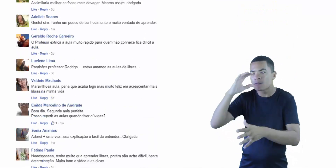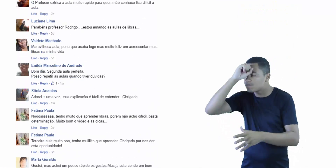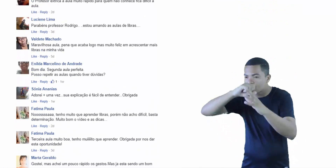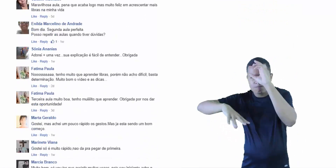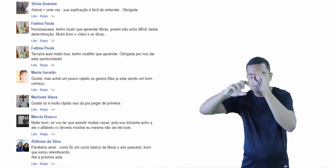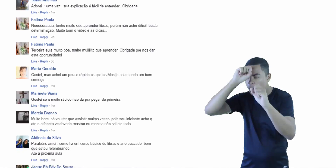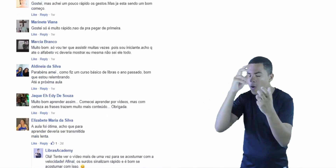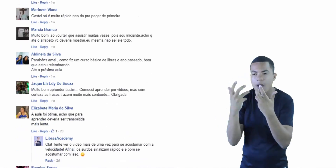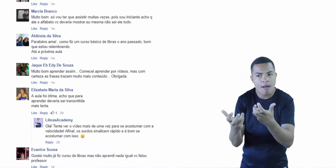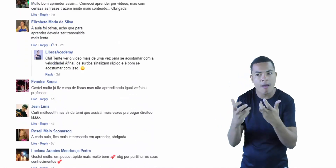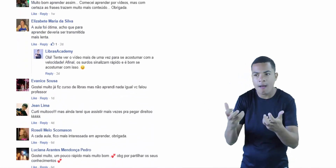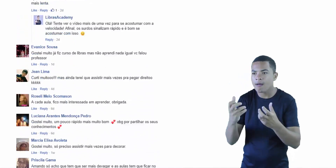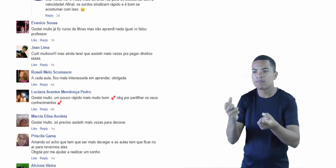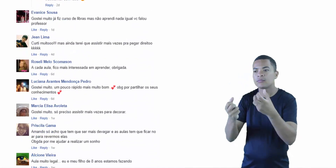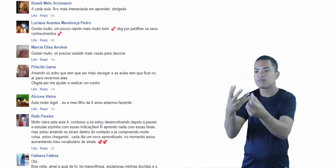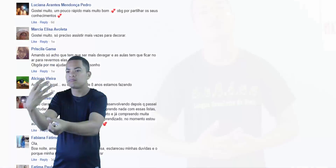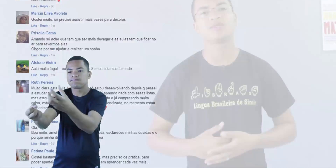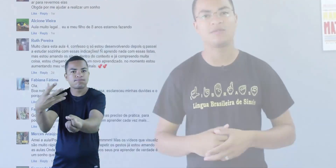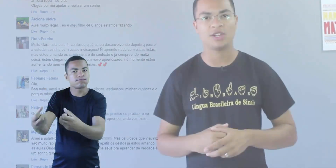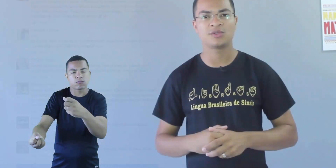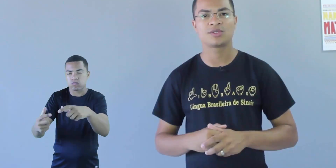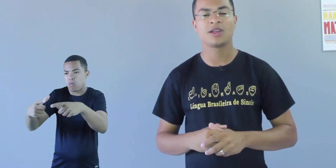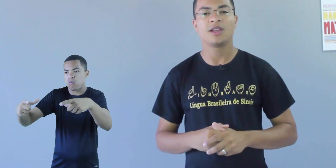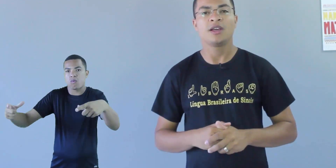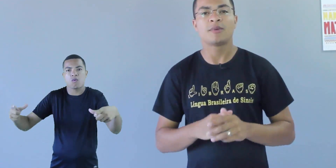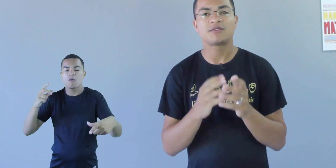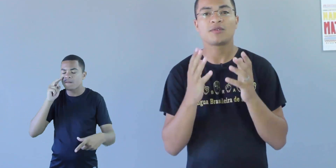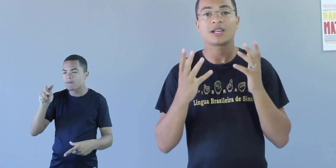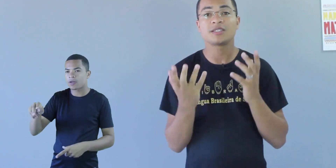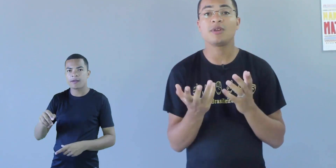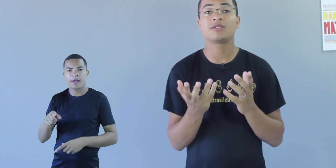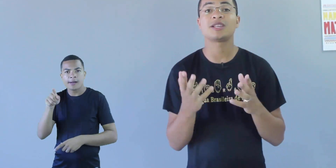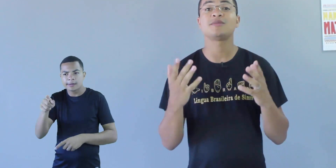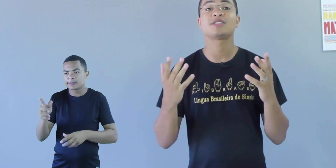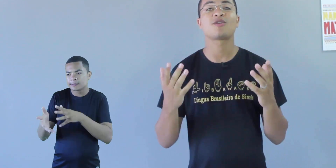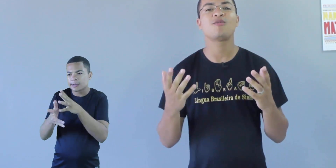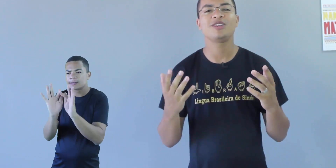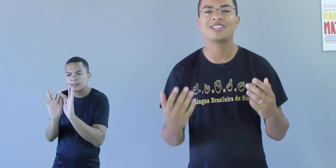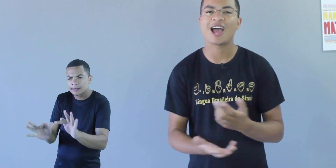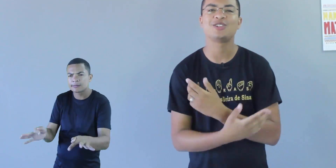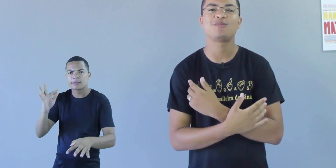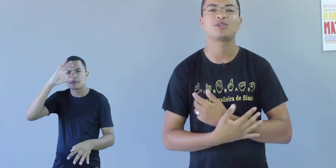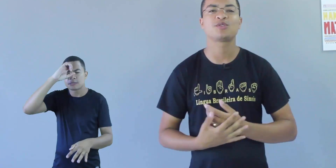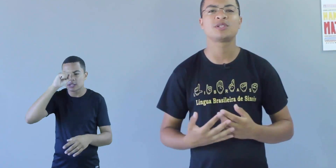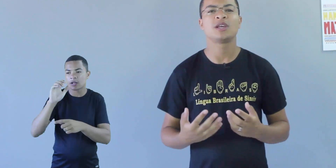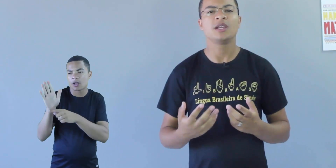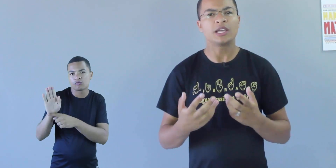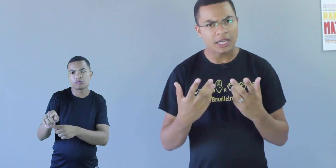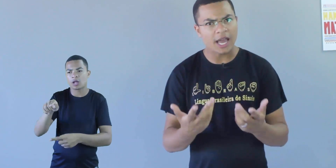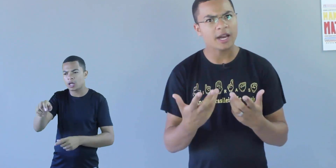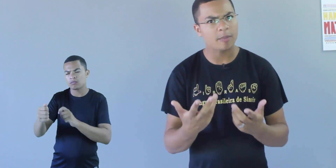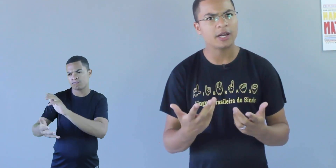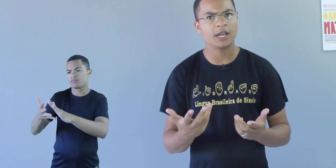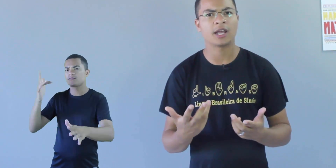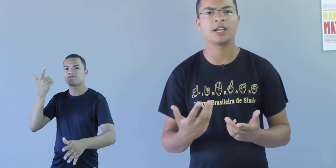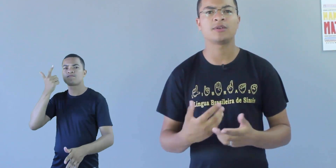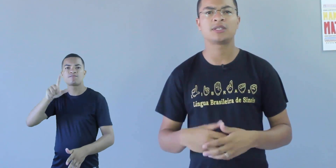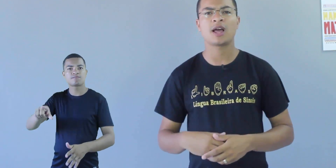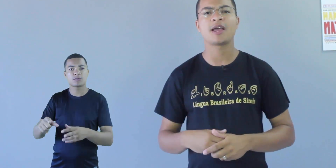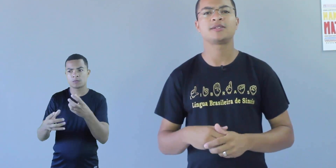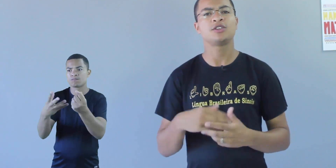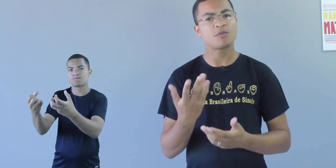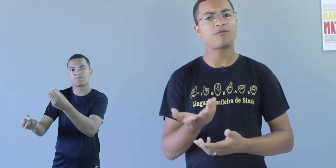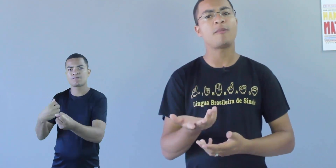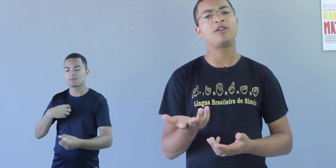essa quantidade de comentários e visualizações nos vídeos, mas ver o nascimento dessa imensa comunidade de pessoas que querem aprender a